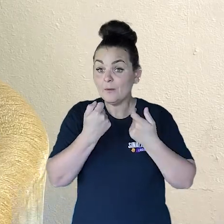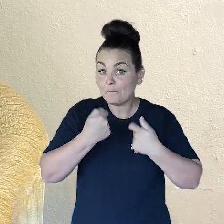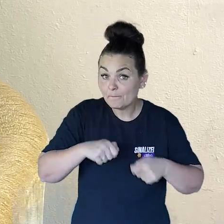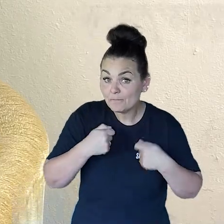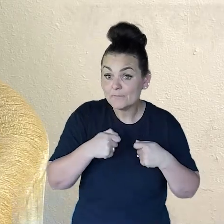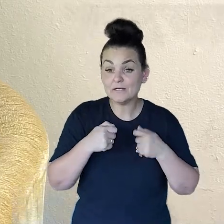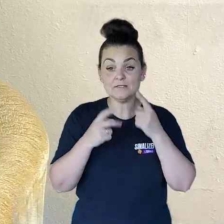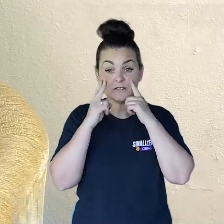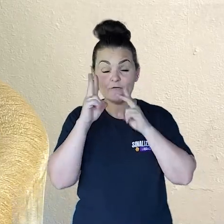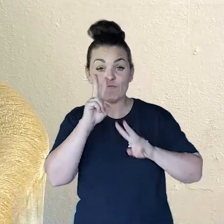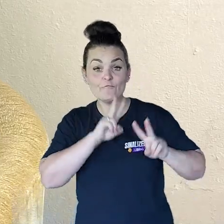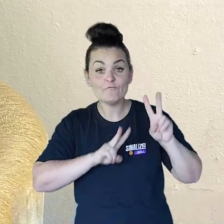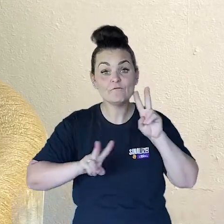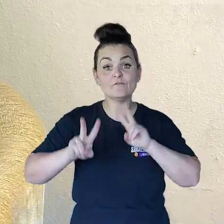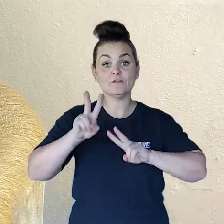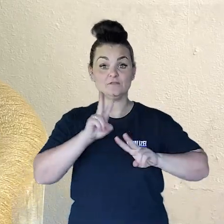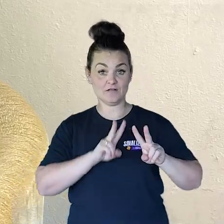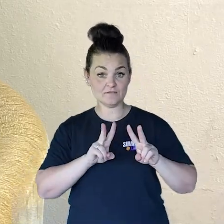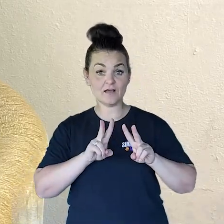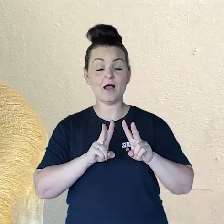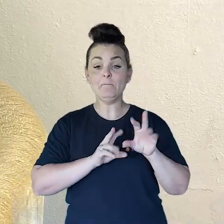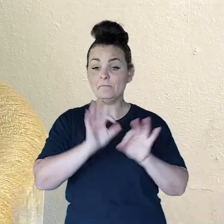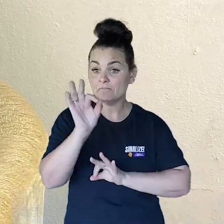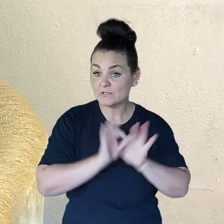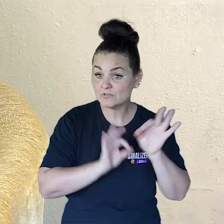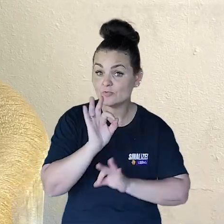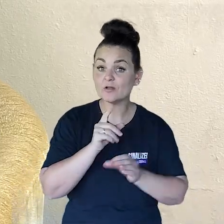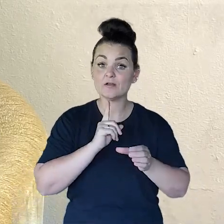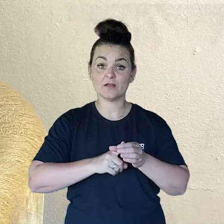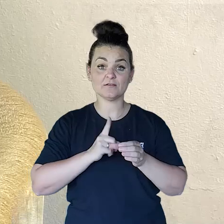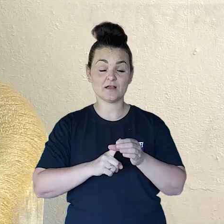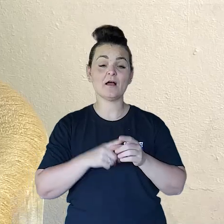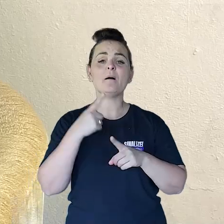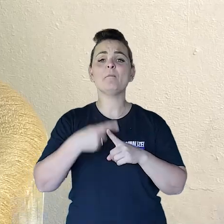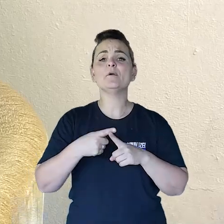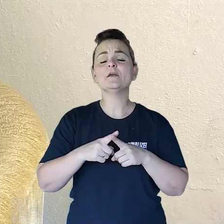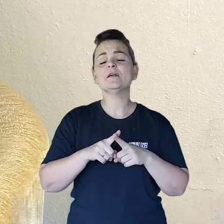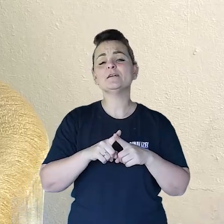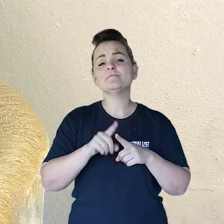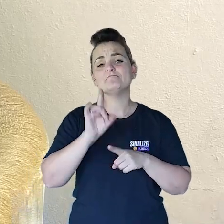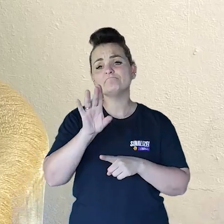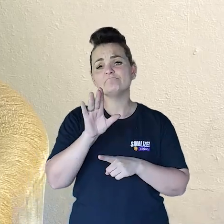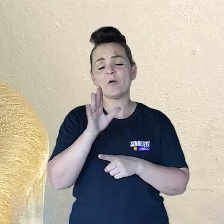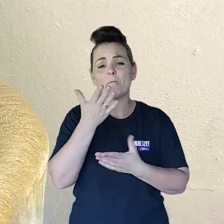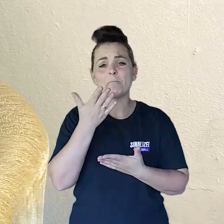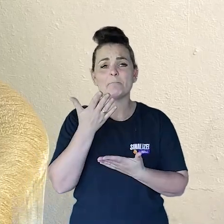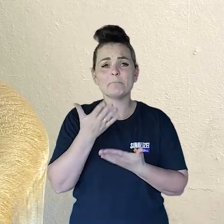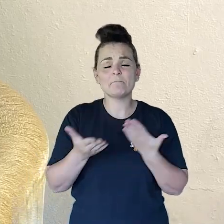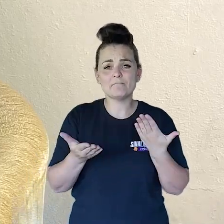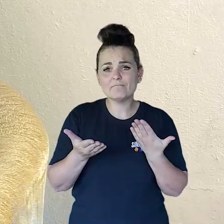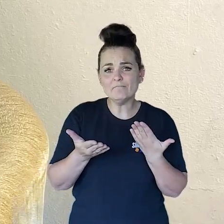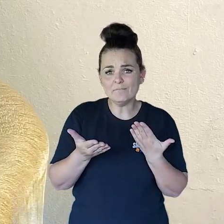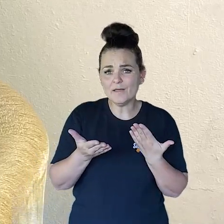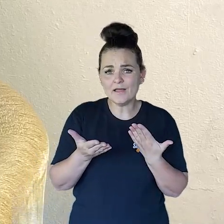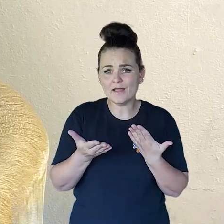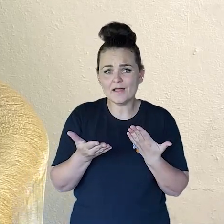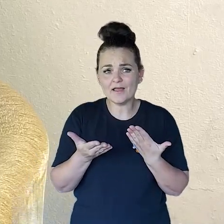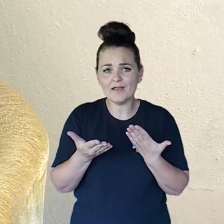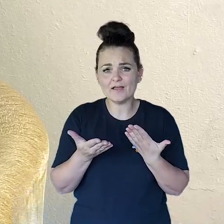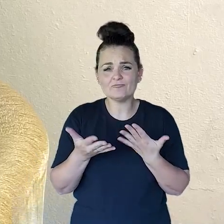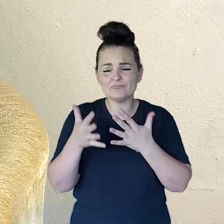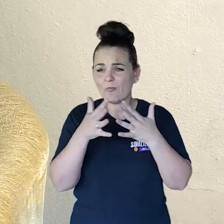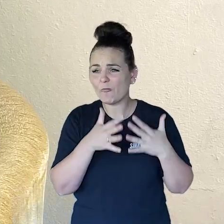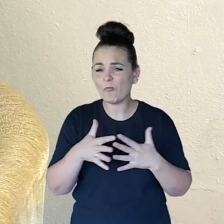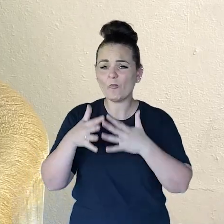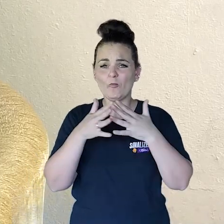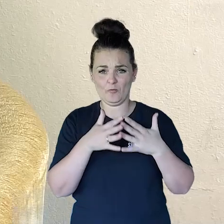cautelosa nesse aspecto, nós vamos ter um crescimento desordenado da cidade, aí entra a questão urbana. Então, eu vejo que